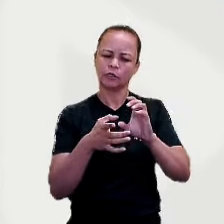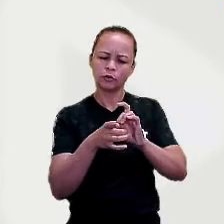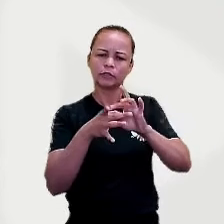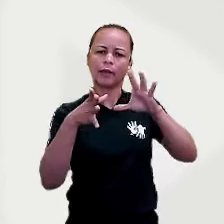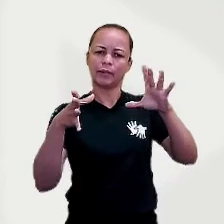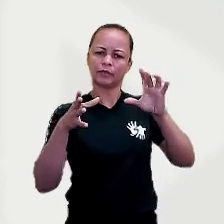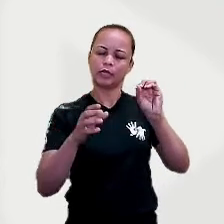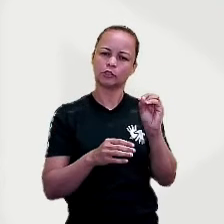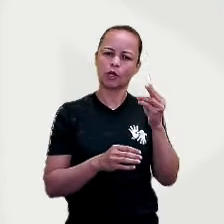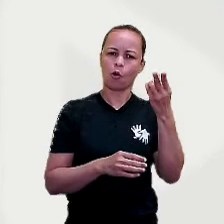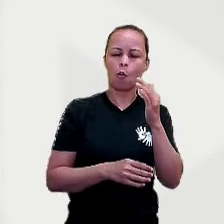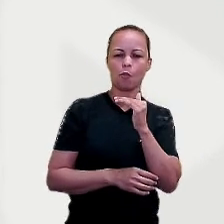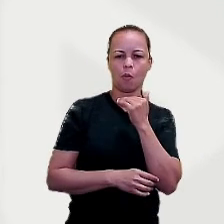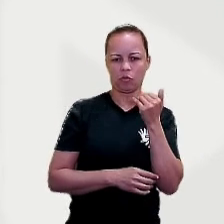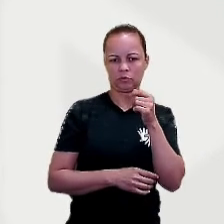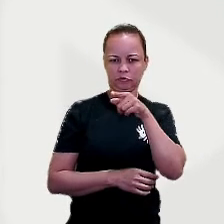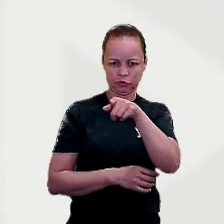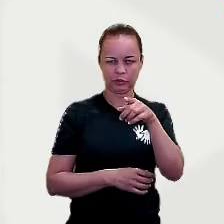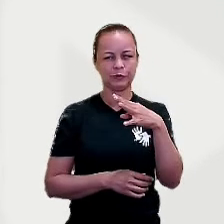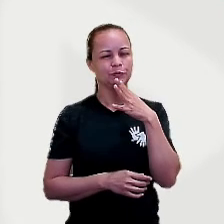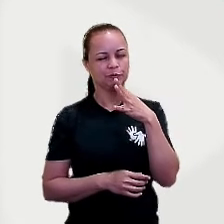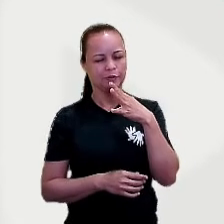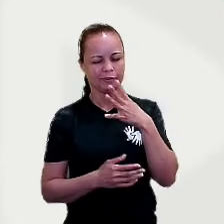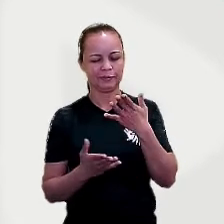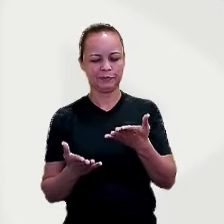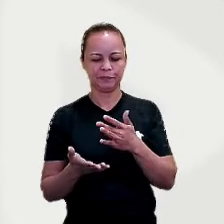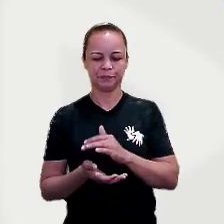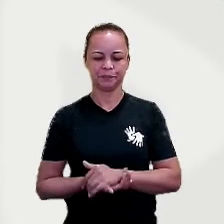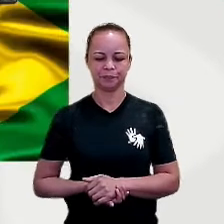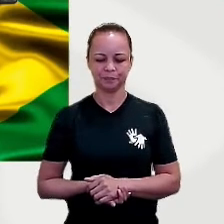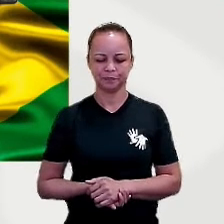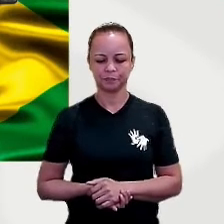ou morte, como vocês conhecem.